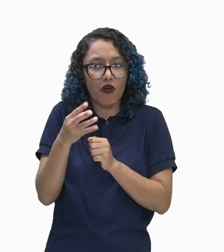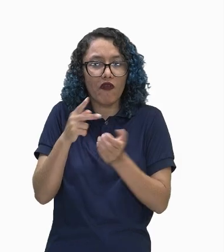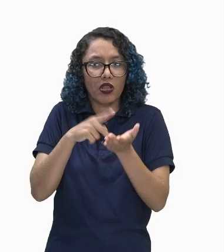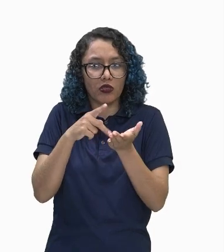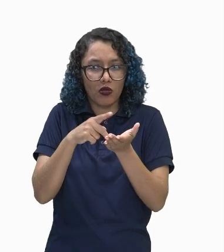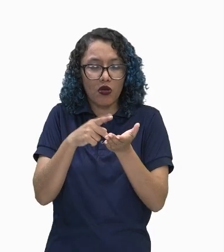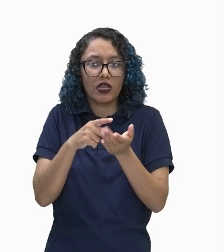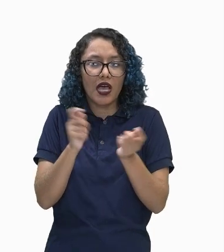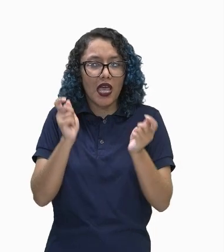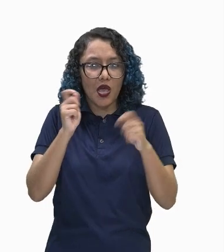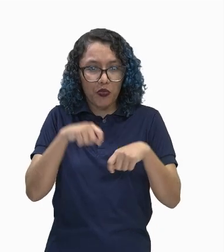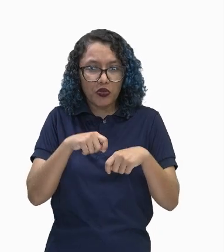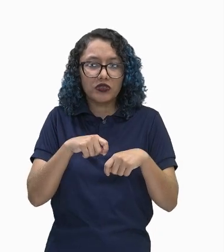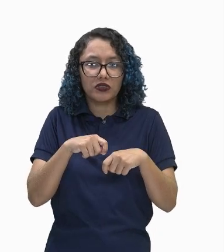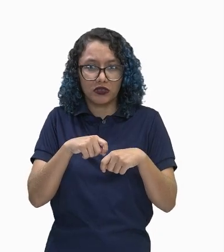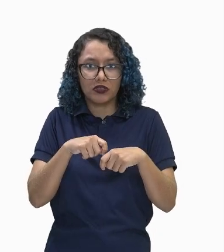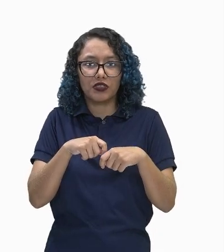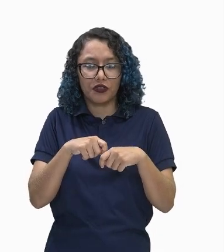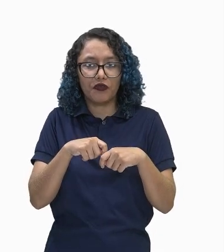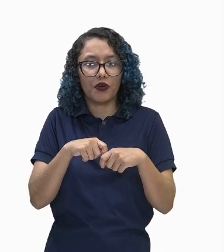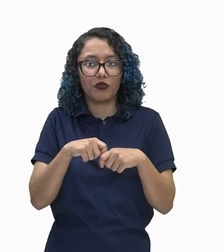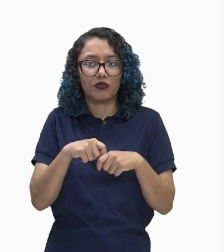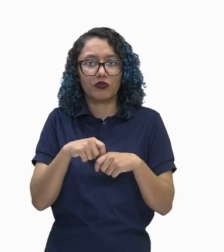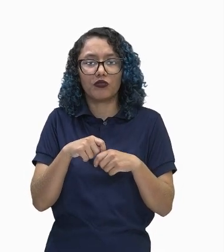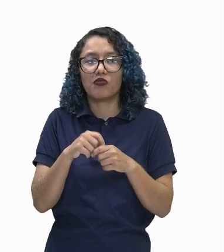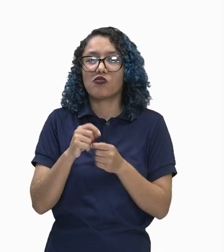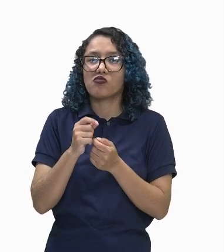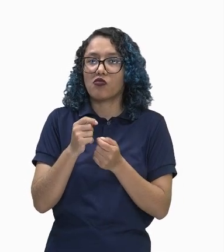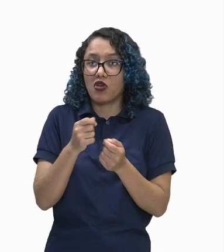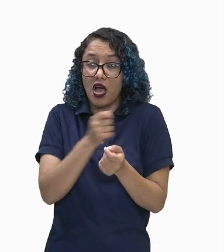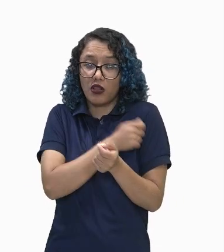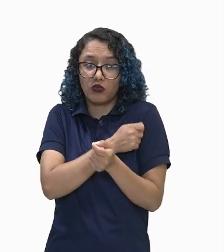média mínima 5 no trimestre.